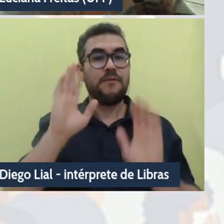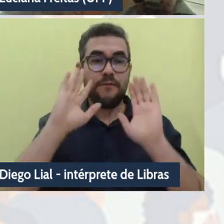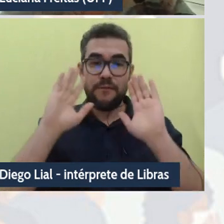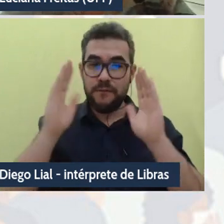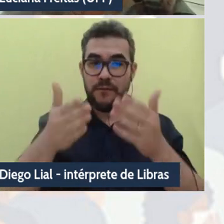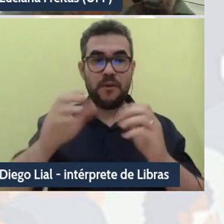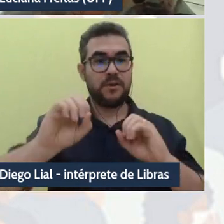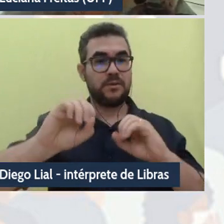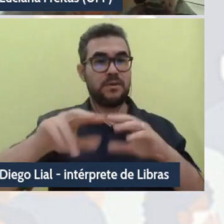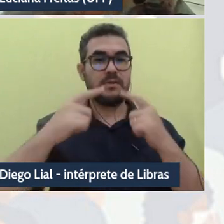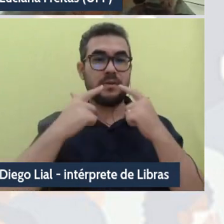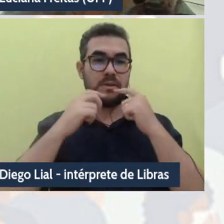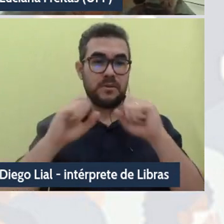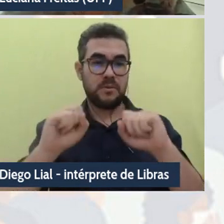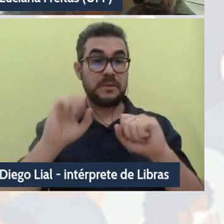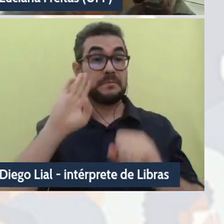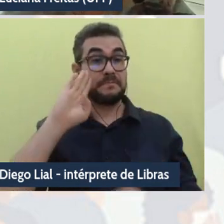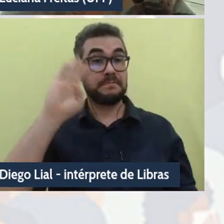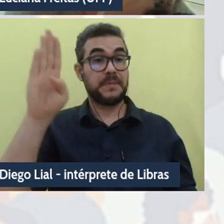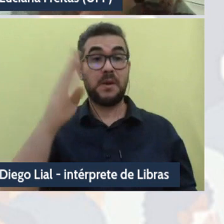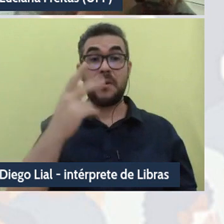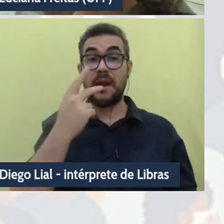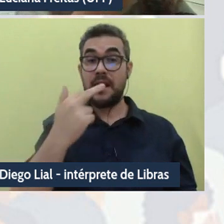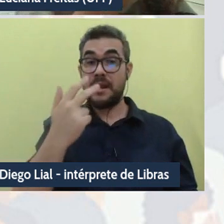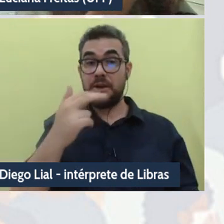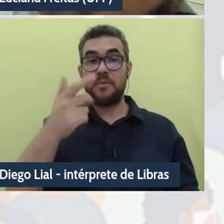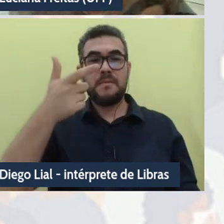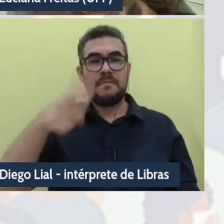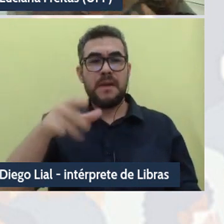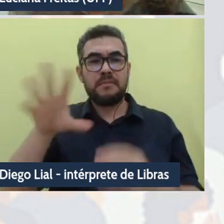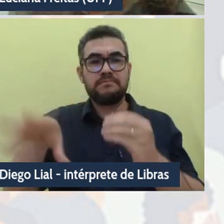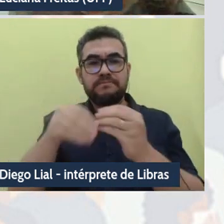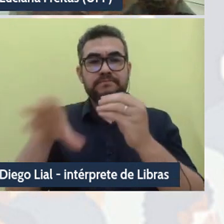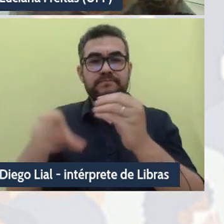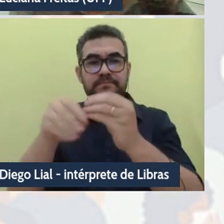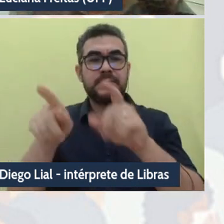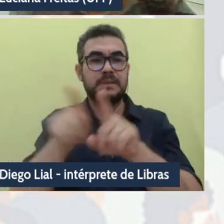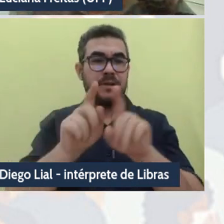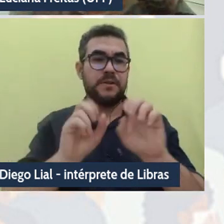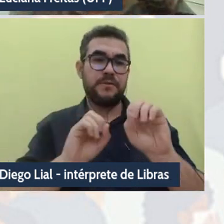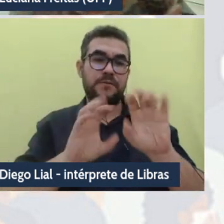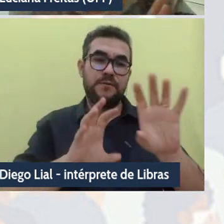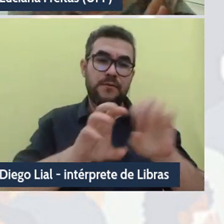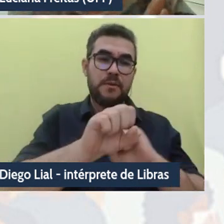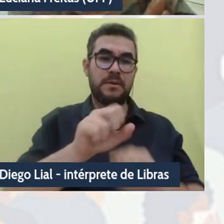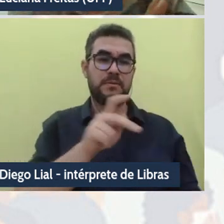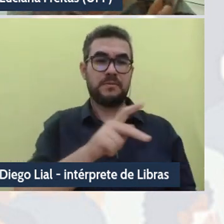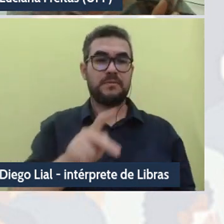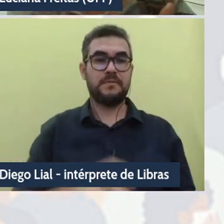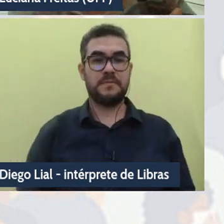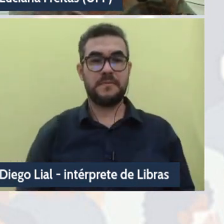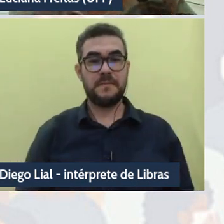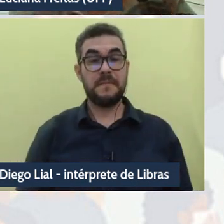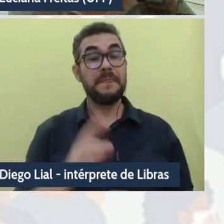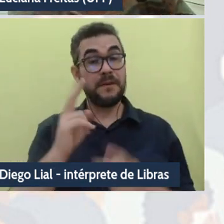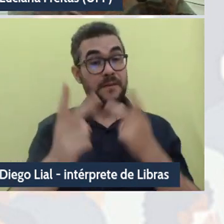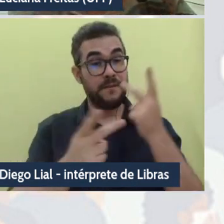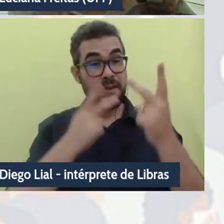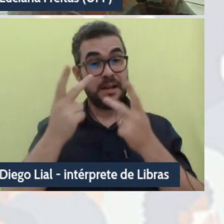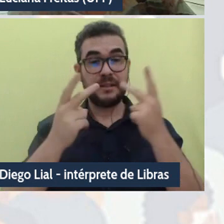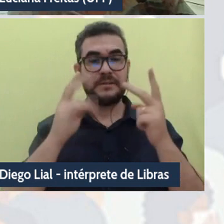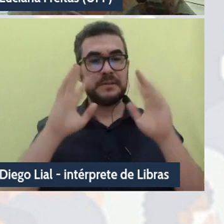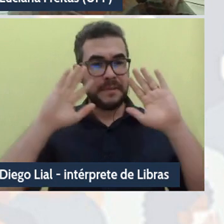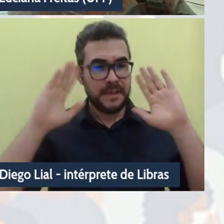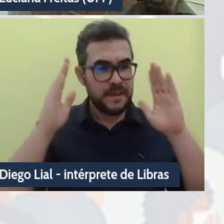especialmente em línguas adicionais e também na formação docente. Bom, eu estou falando especificamente dessas três